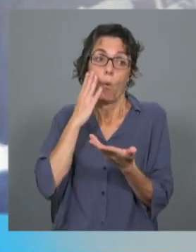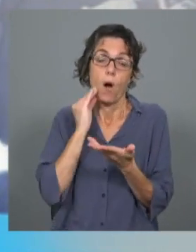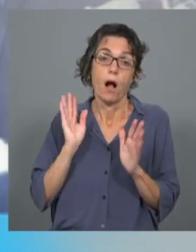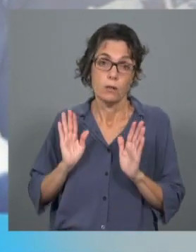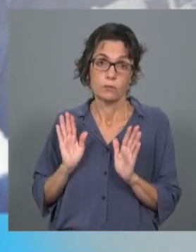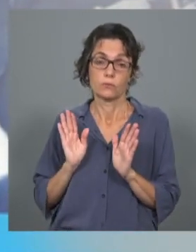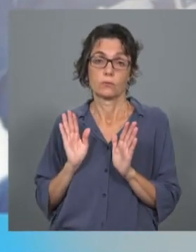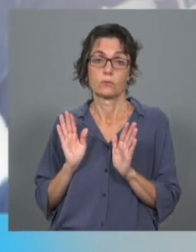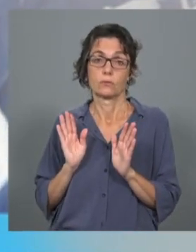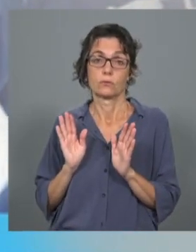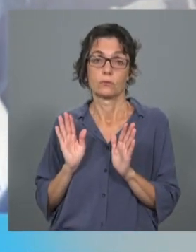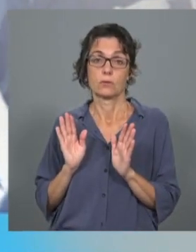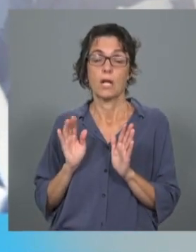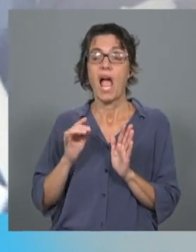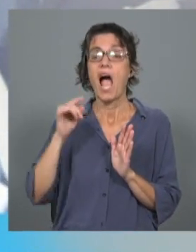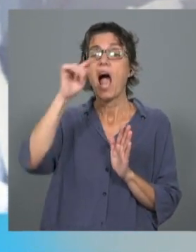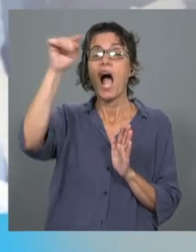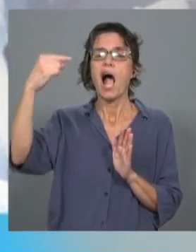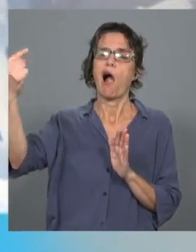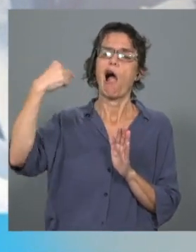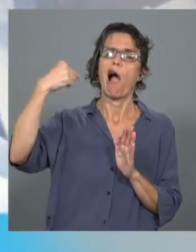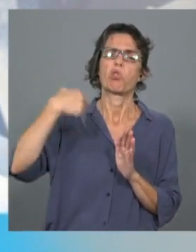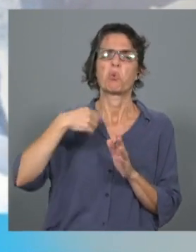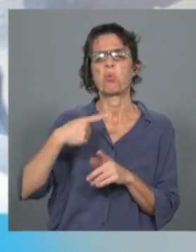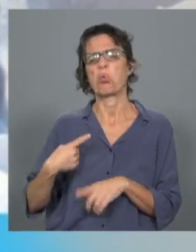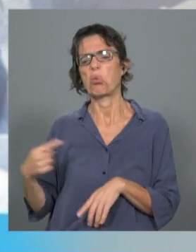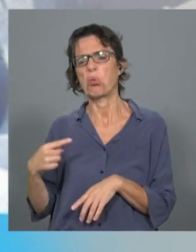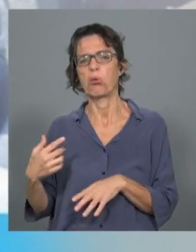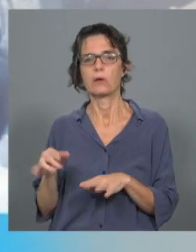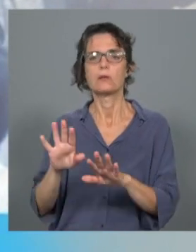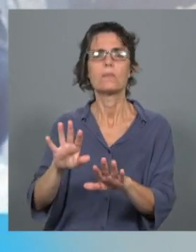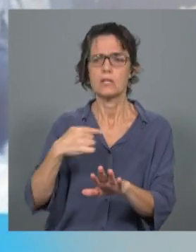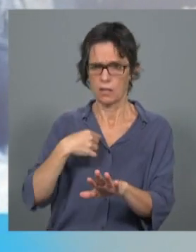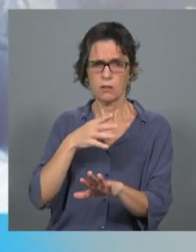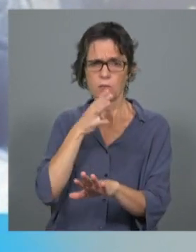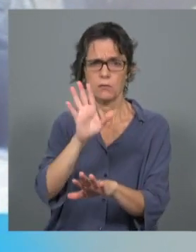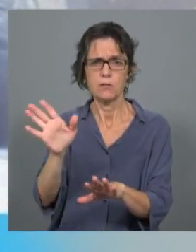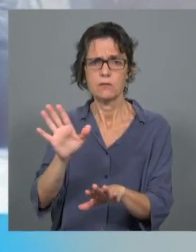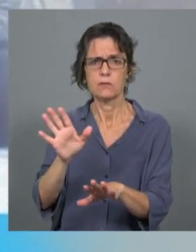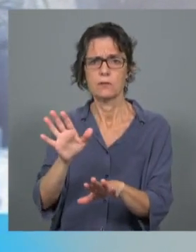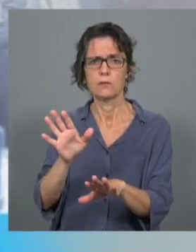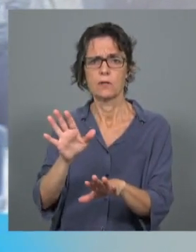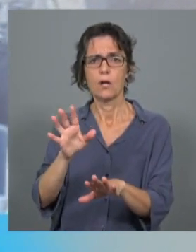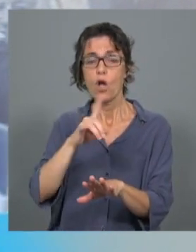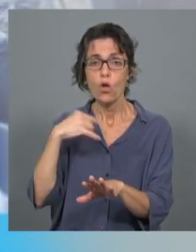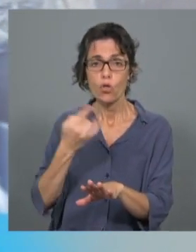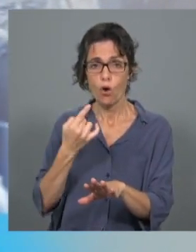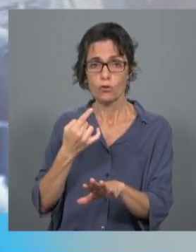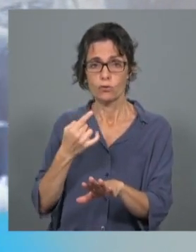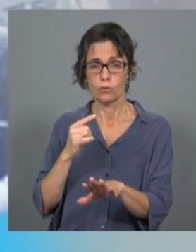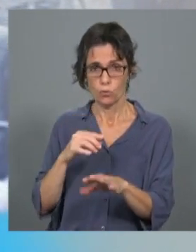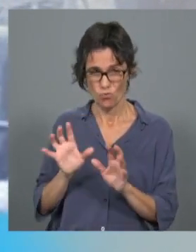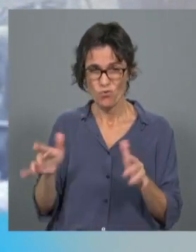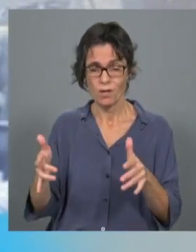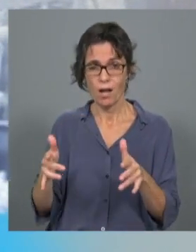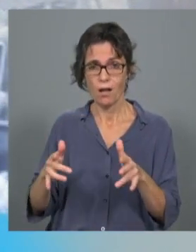e aqui mesmo que me acusem de fazer o discurso do pessimista, paciência, vou dizer, eu acho que avançamos pouquíssimo